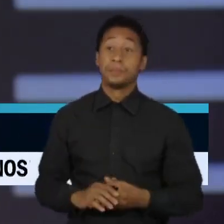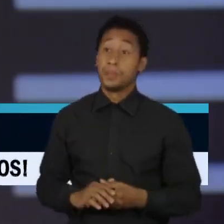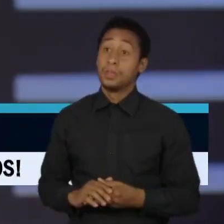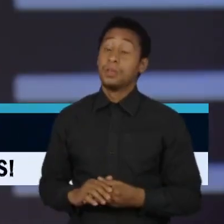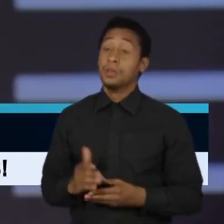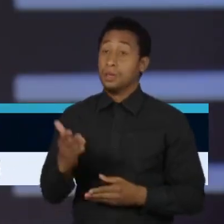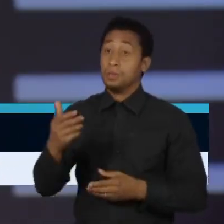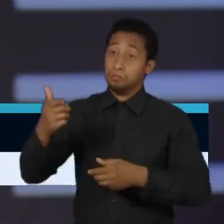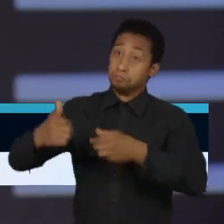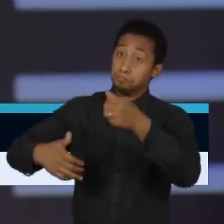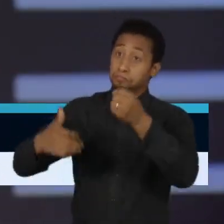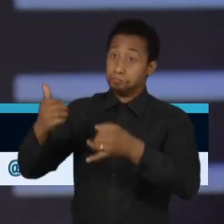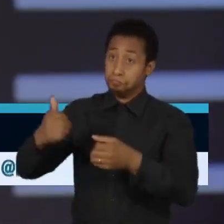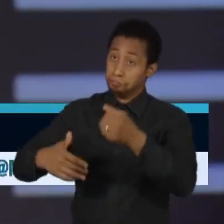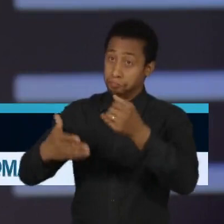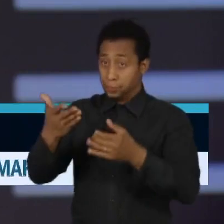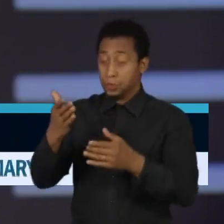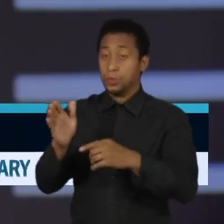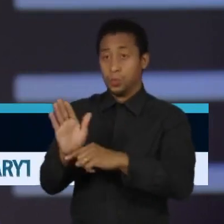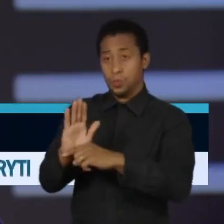gente tem quase